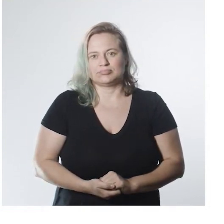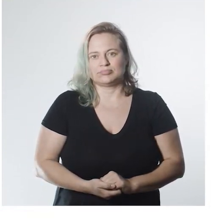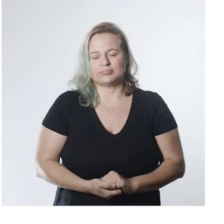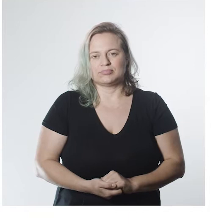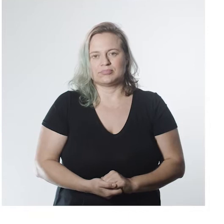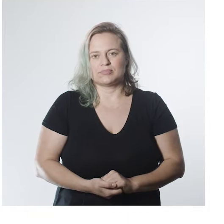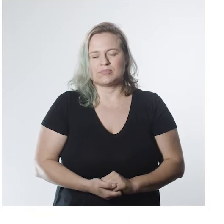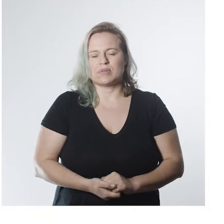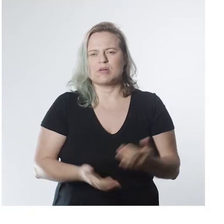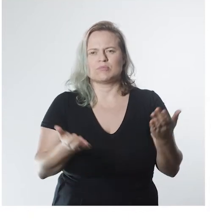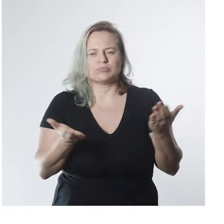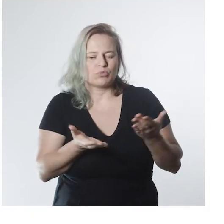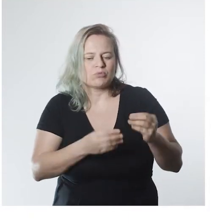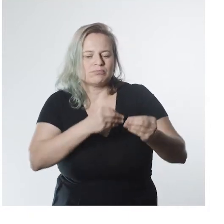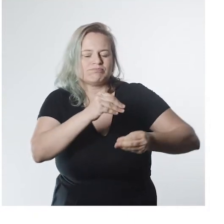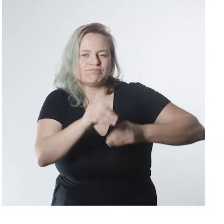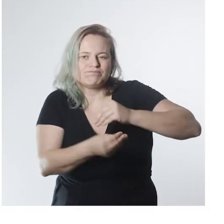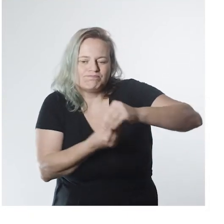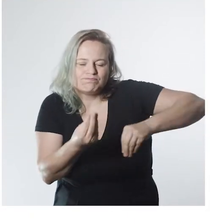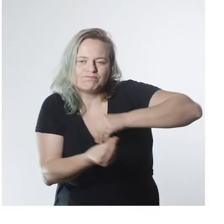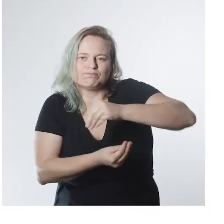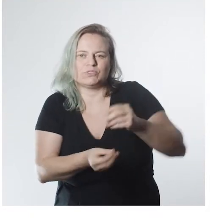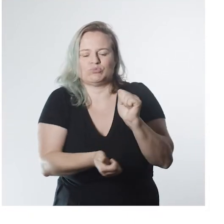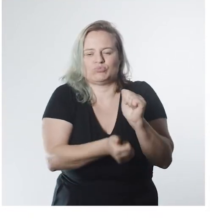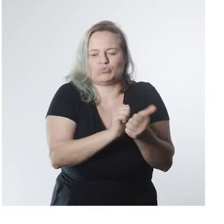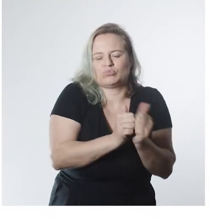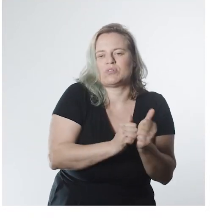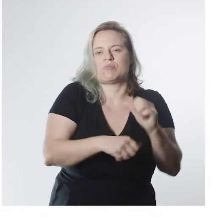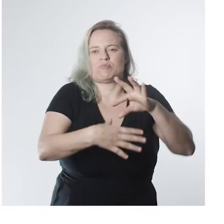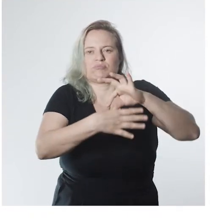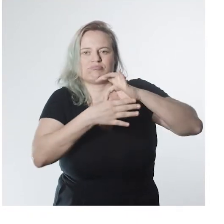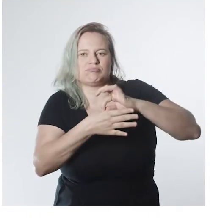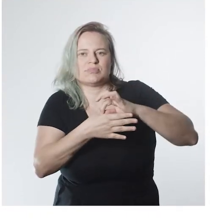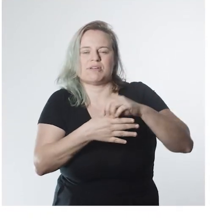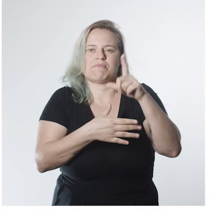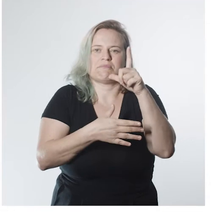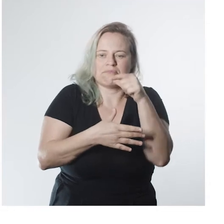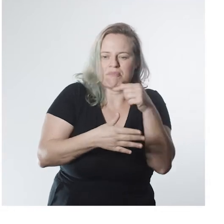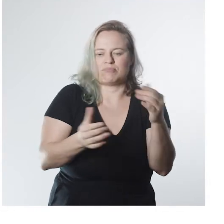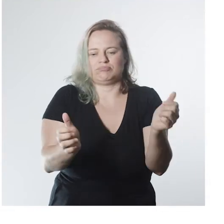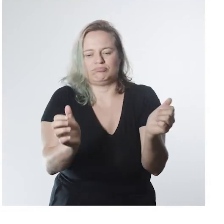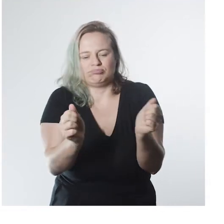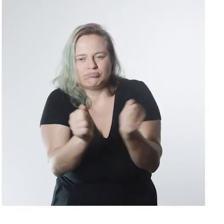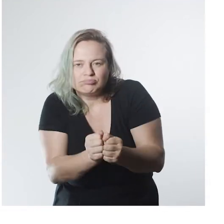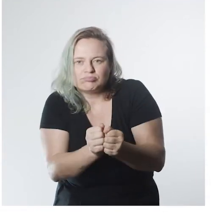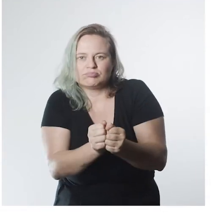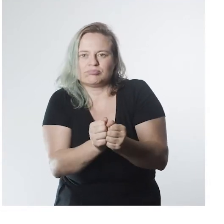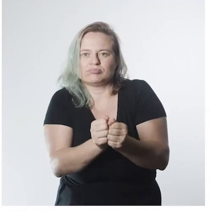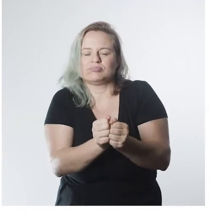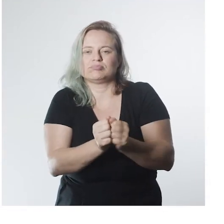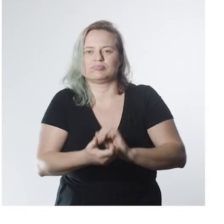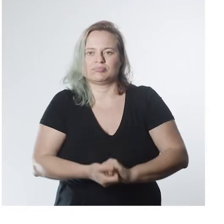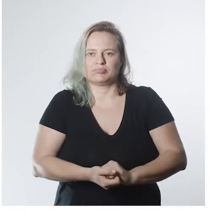Agora a gente vai misturar o arroz com as carnes, né, e o líquido que já tinha formado,